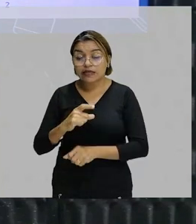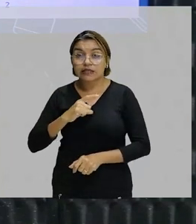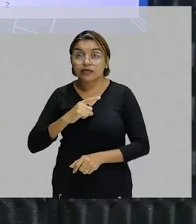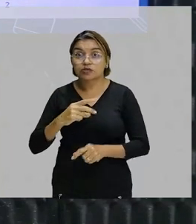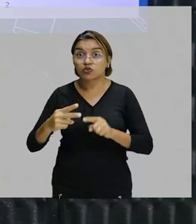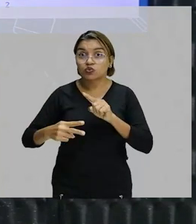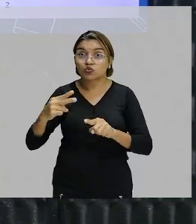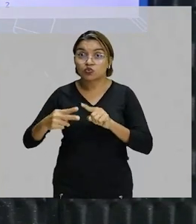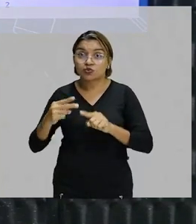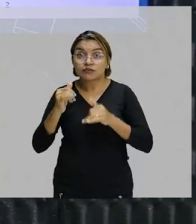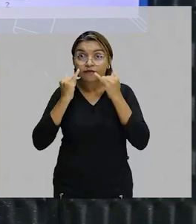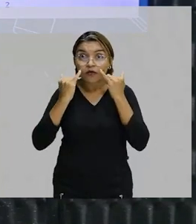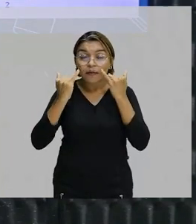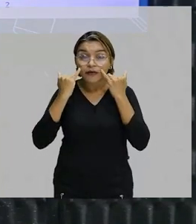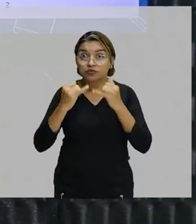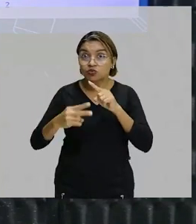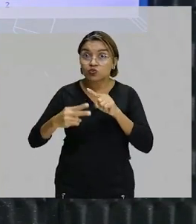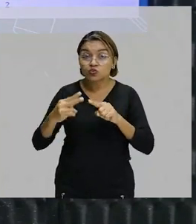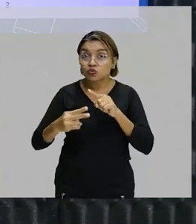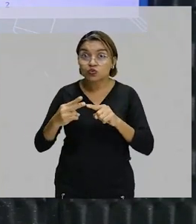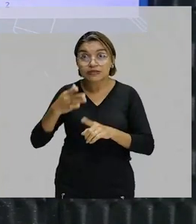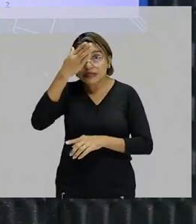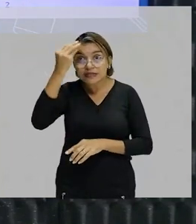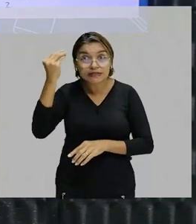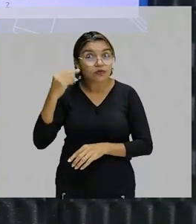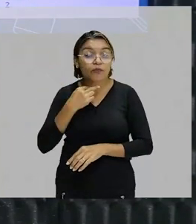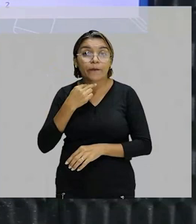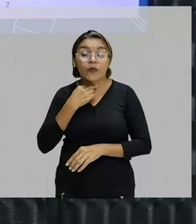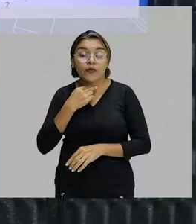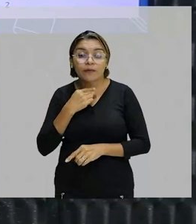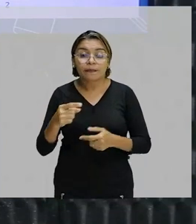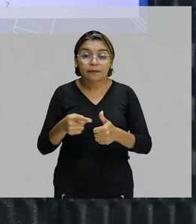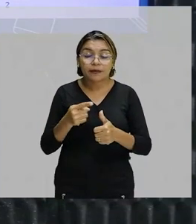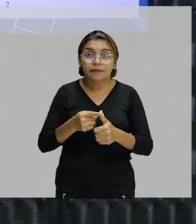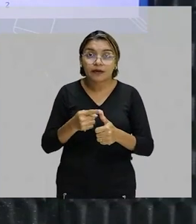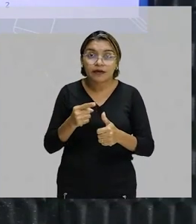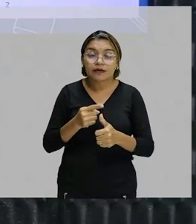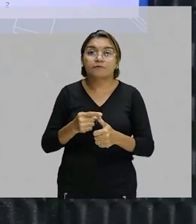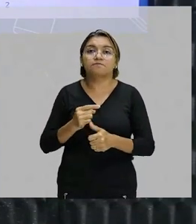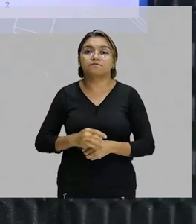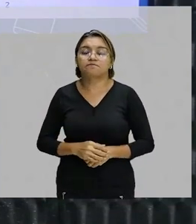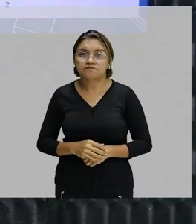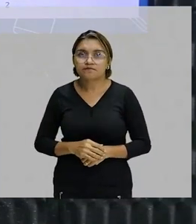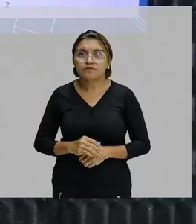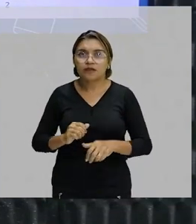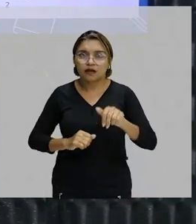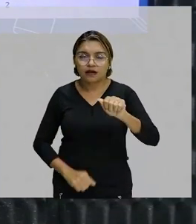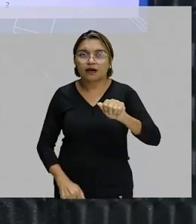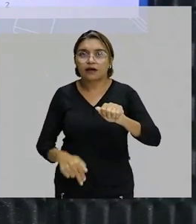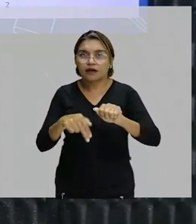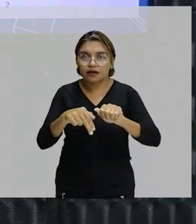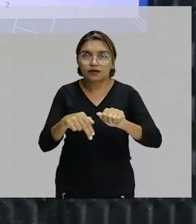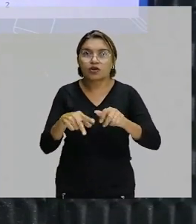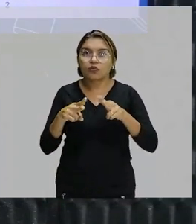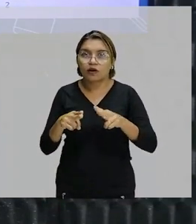formulinhas que você não vai poder esquecer nunca nem confundir a primeira delas a fórmula do termo geral como é mesmo an = 1